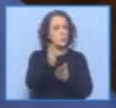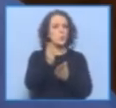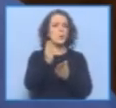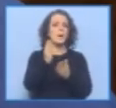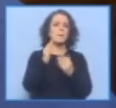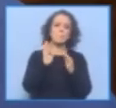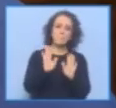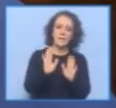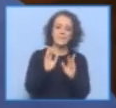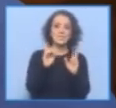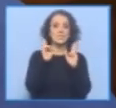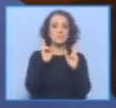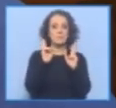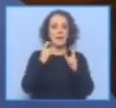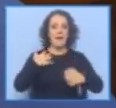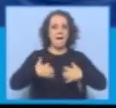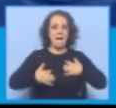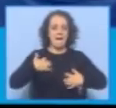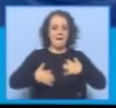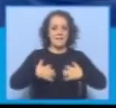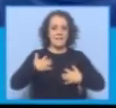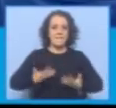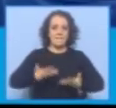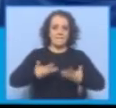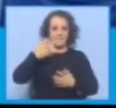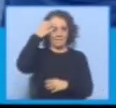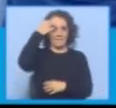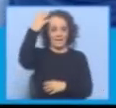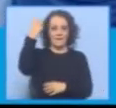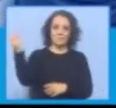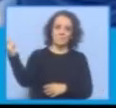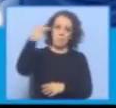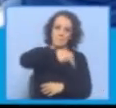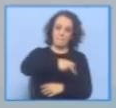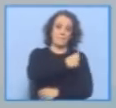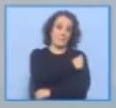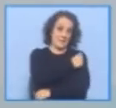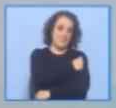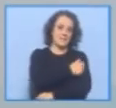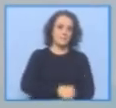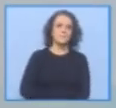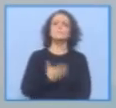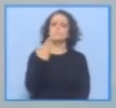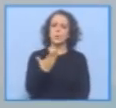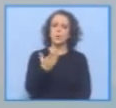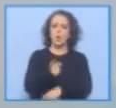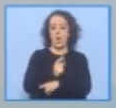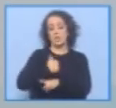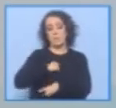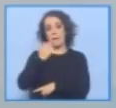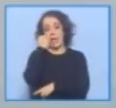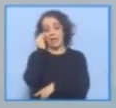Portanto, também se espera com muita ansiedade que os reis passem pelas casas, não? Desde logo, em Espanha é